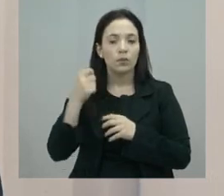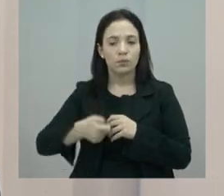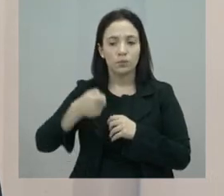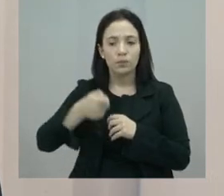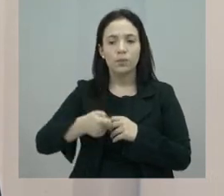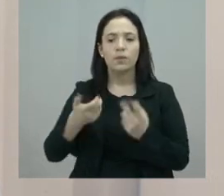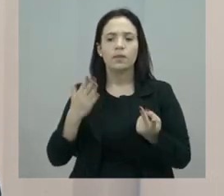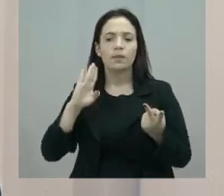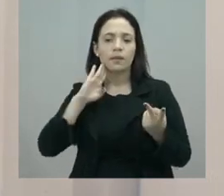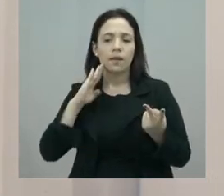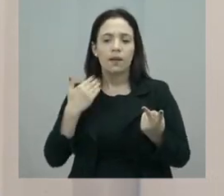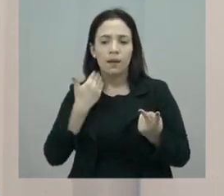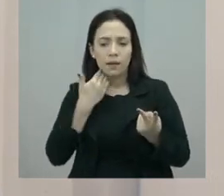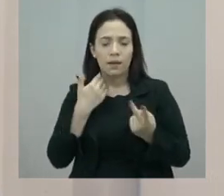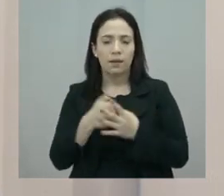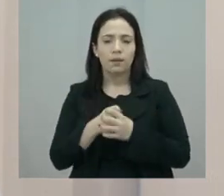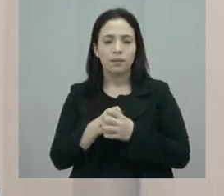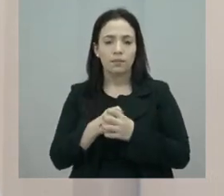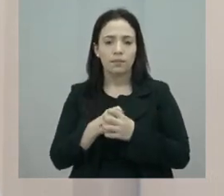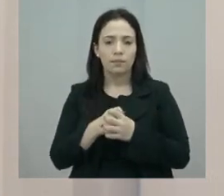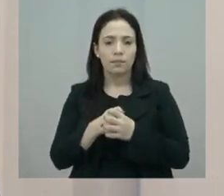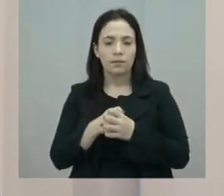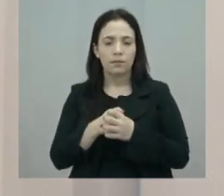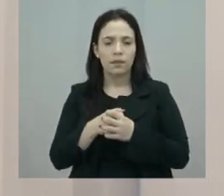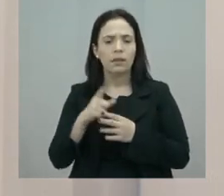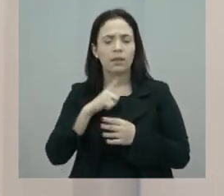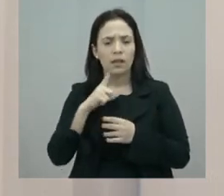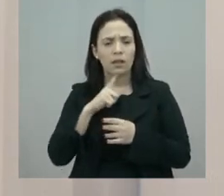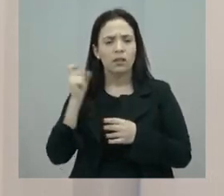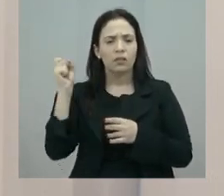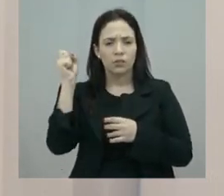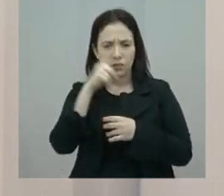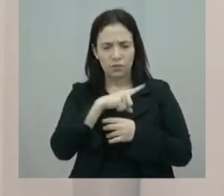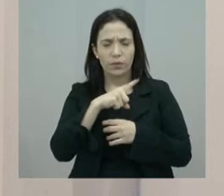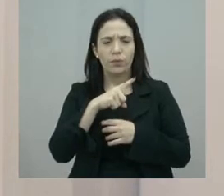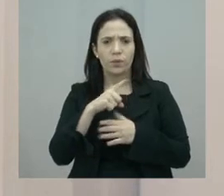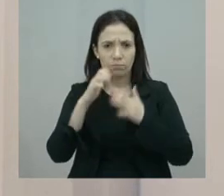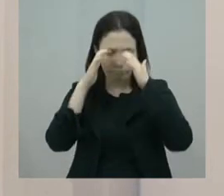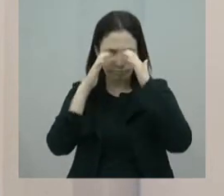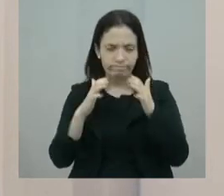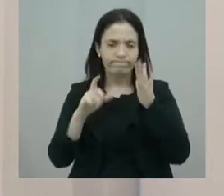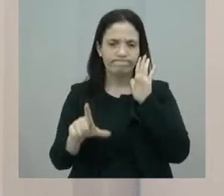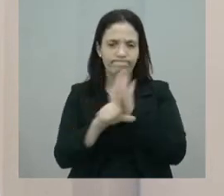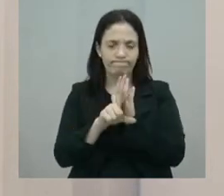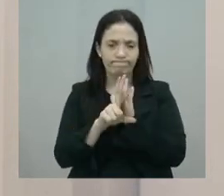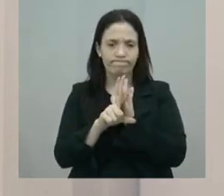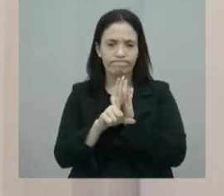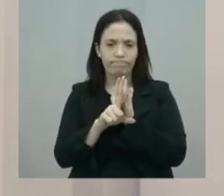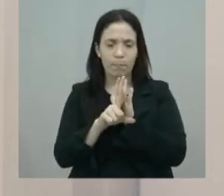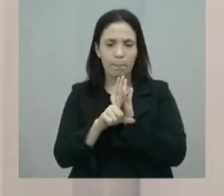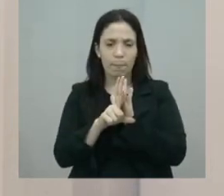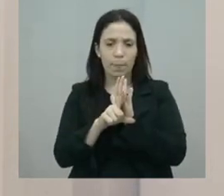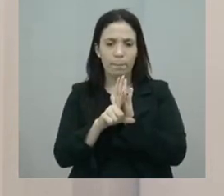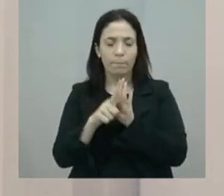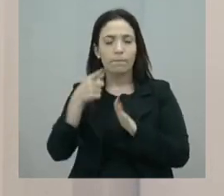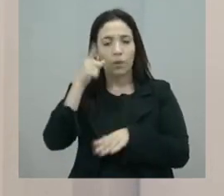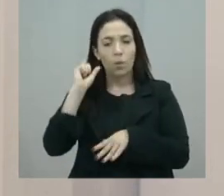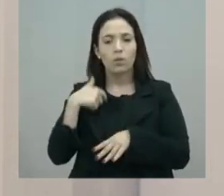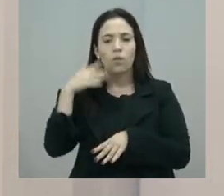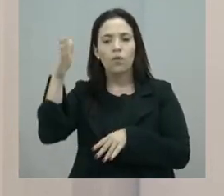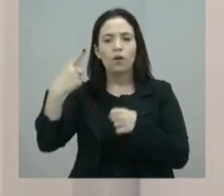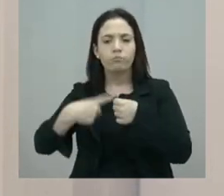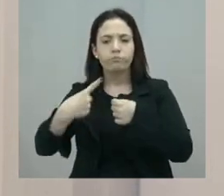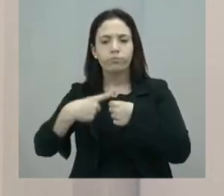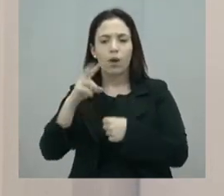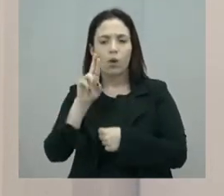os delegados do interior, com muita dificuldade de fazer cumprir a lei. Ontem, por exemplo, eu estive no município de Russas